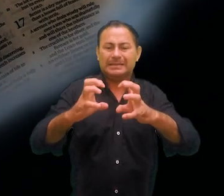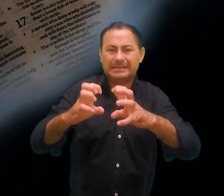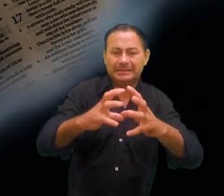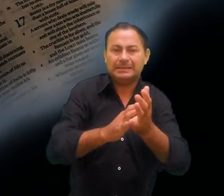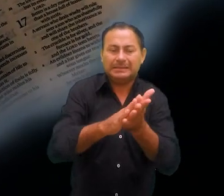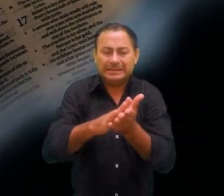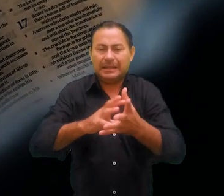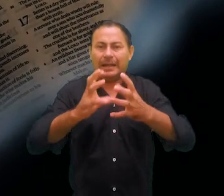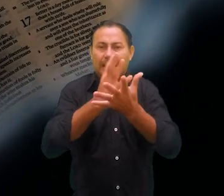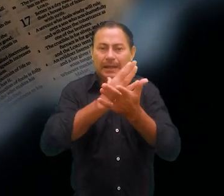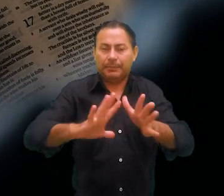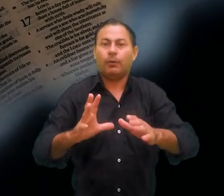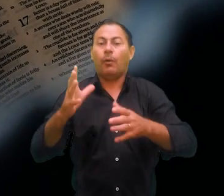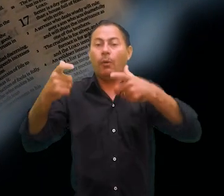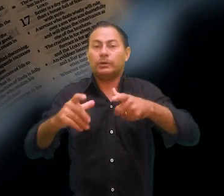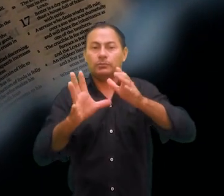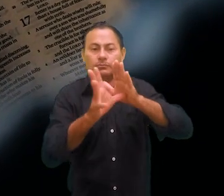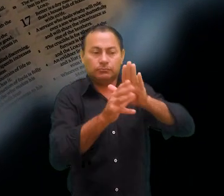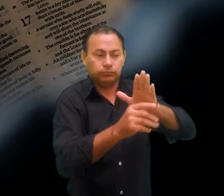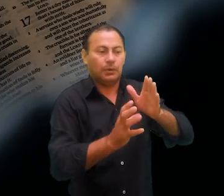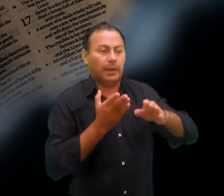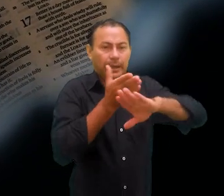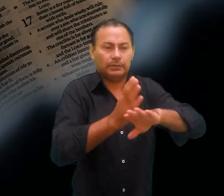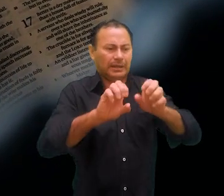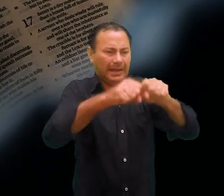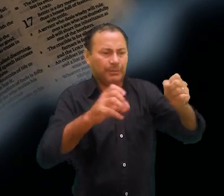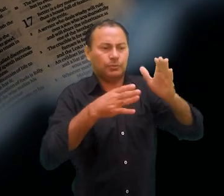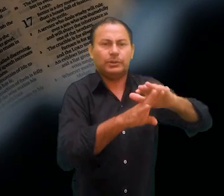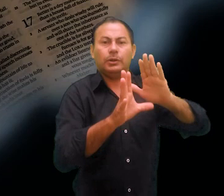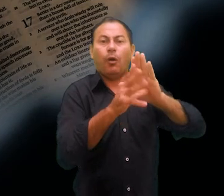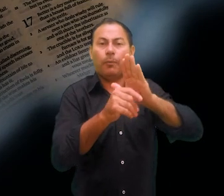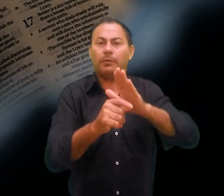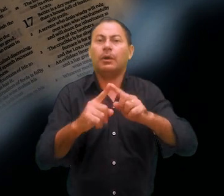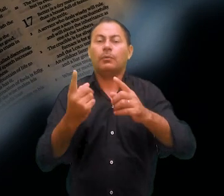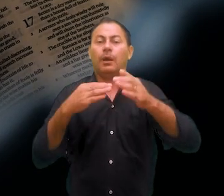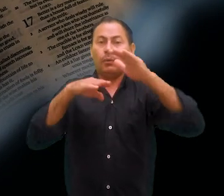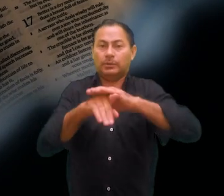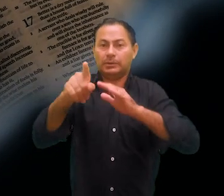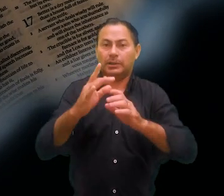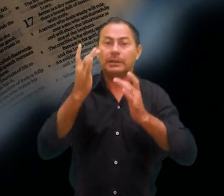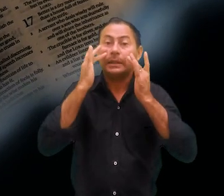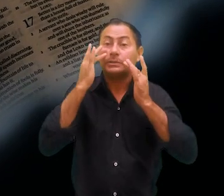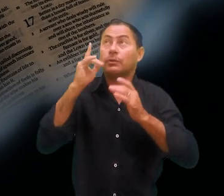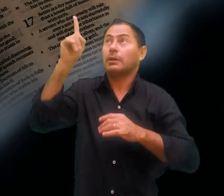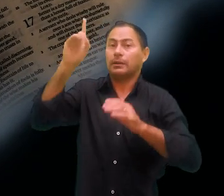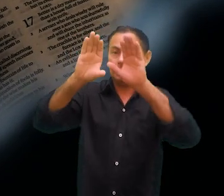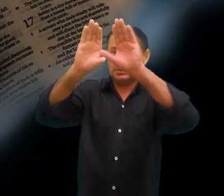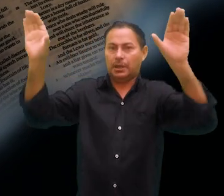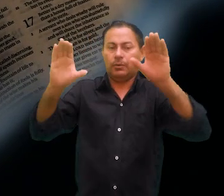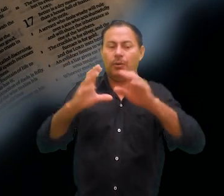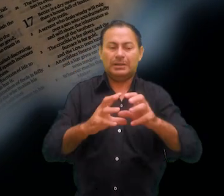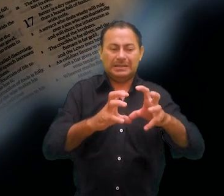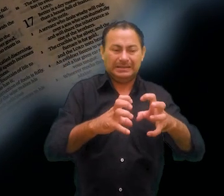e a ferrugem destroem, e onde os ladrões arrombam e furtam. Mas acumulem para vocês tesouros